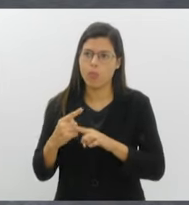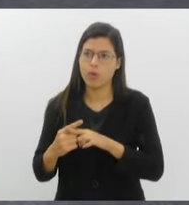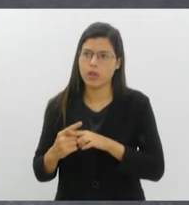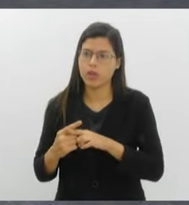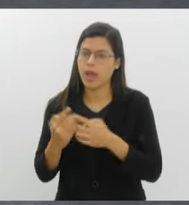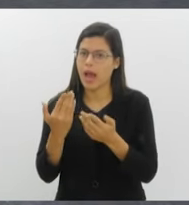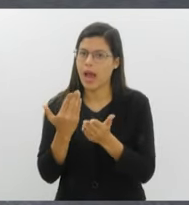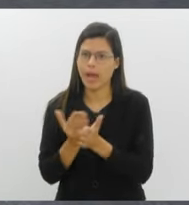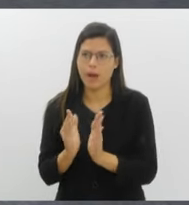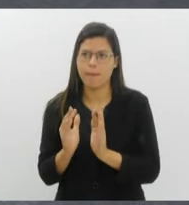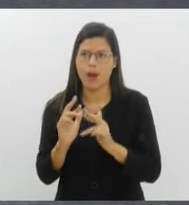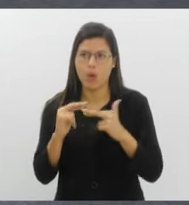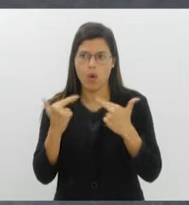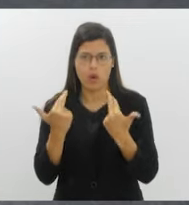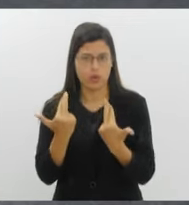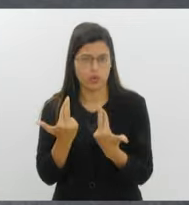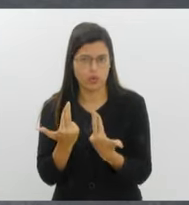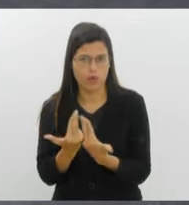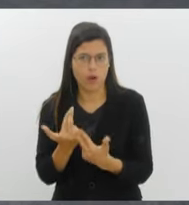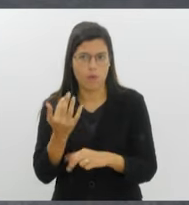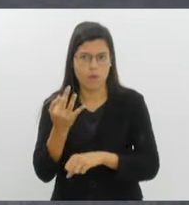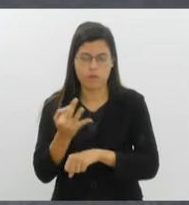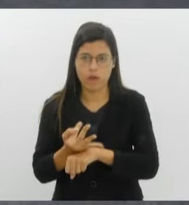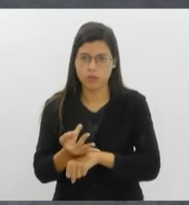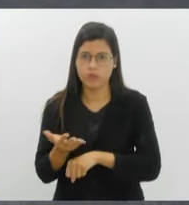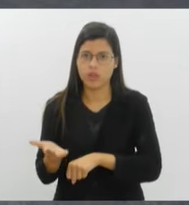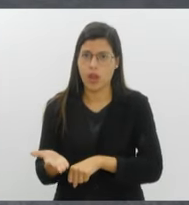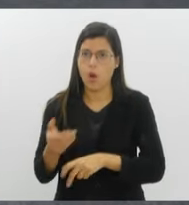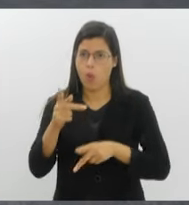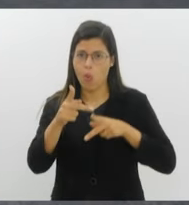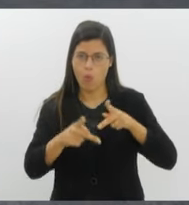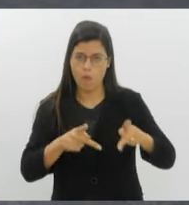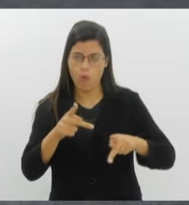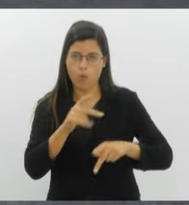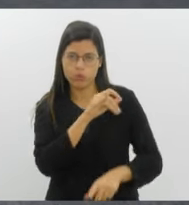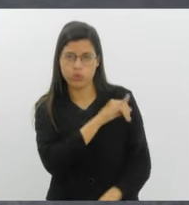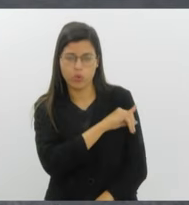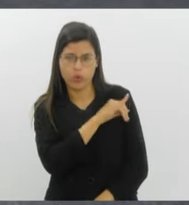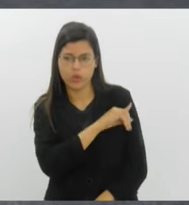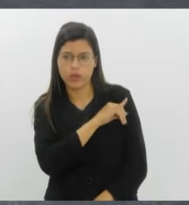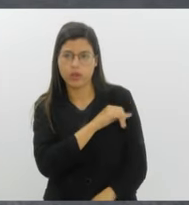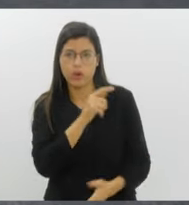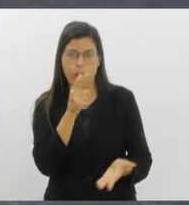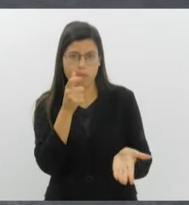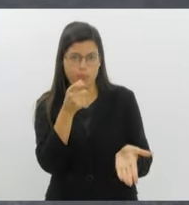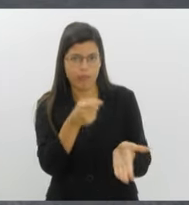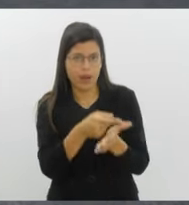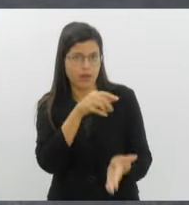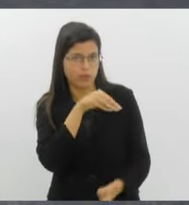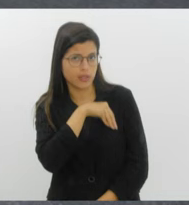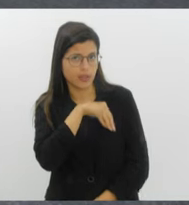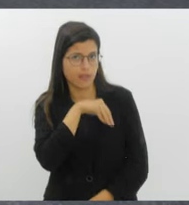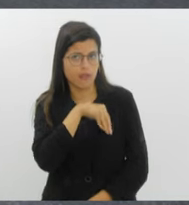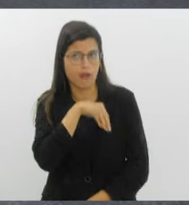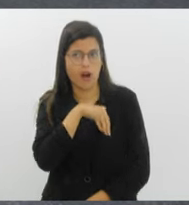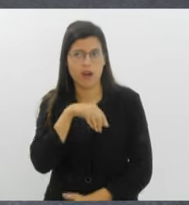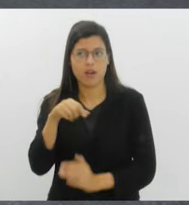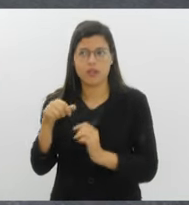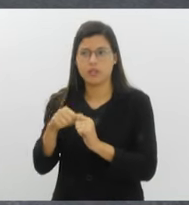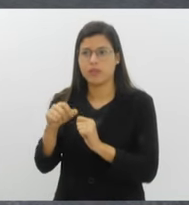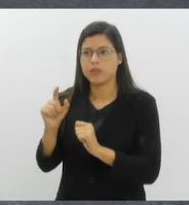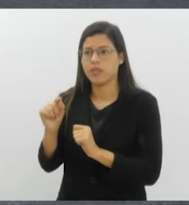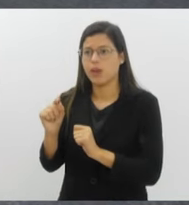sessão. Aliás, o povo do Rio de Janeiro pagando o salário desses caras. Eles malandramente deram